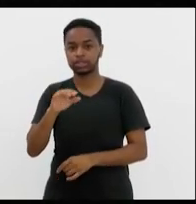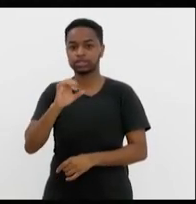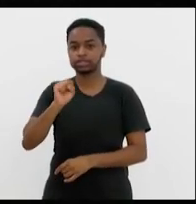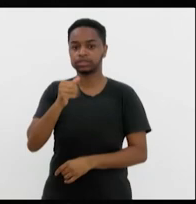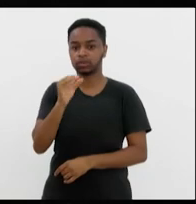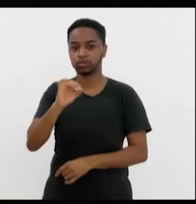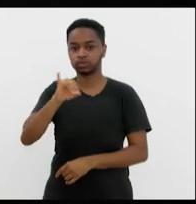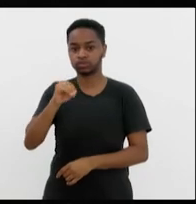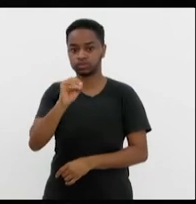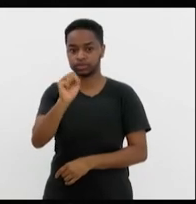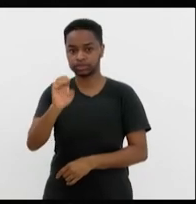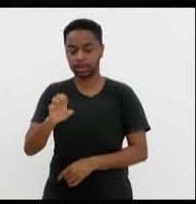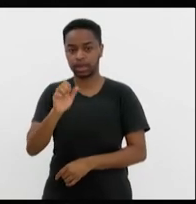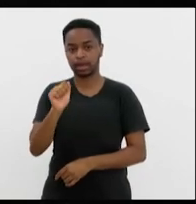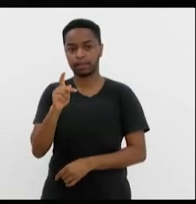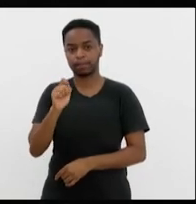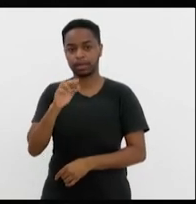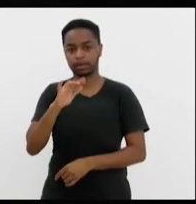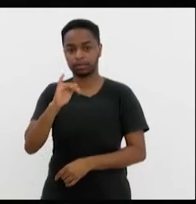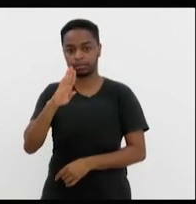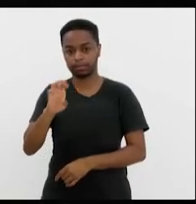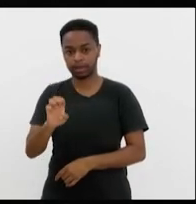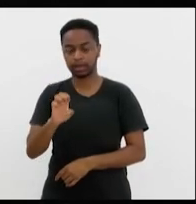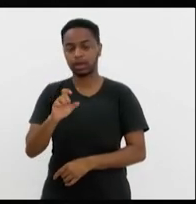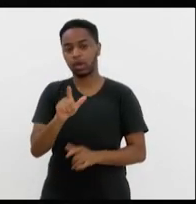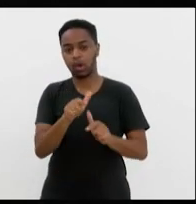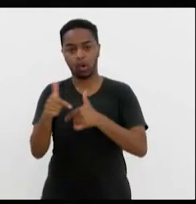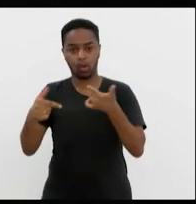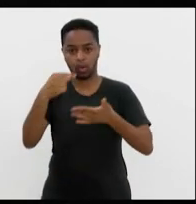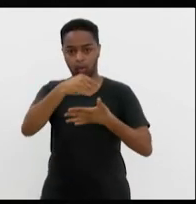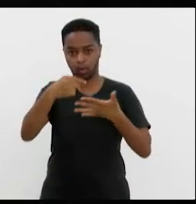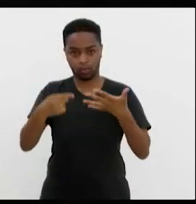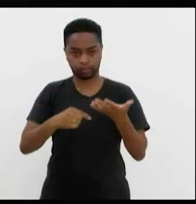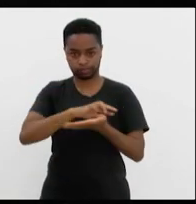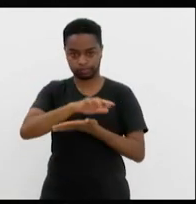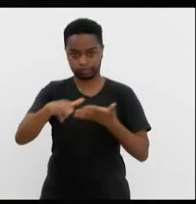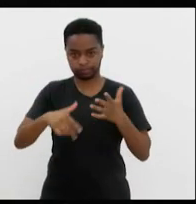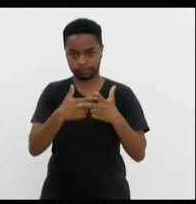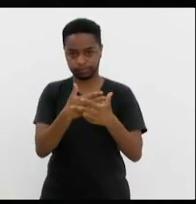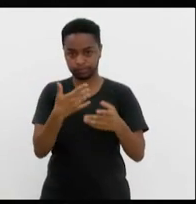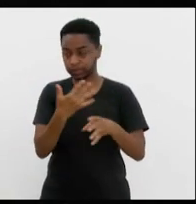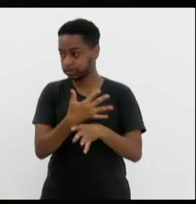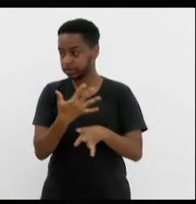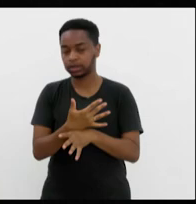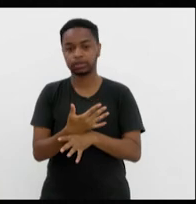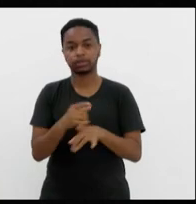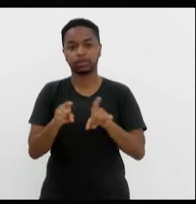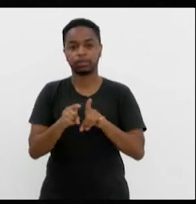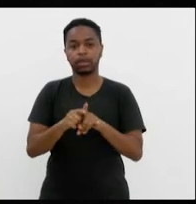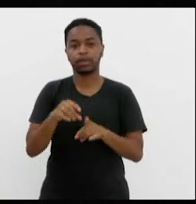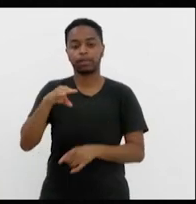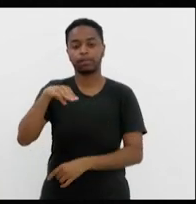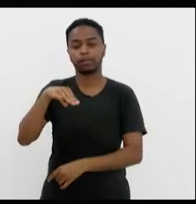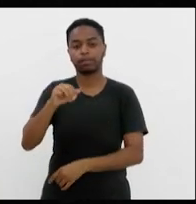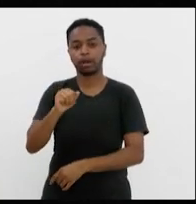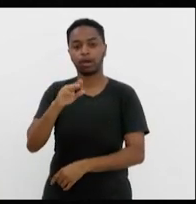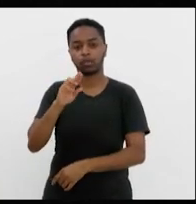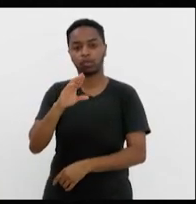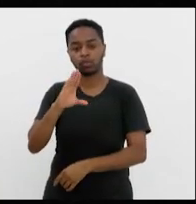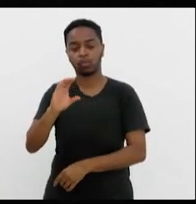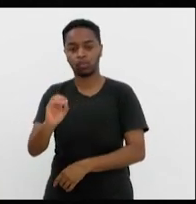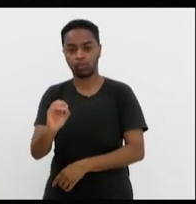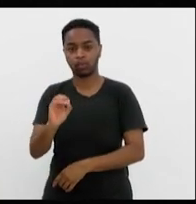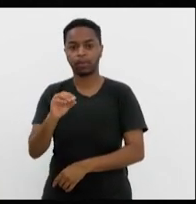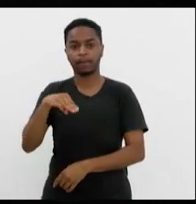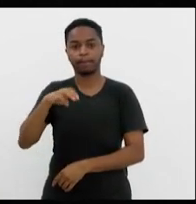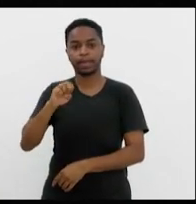Aperibé, Itaucara, Carmo, Cantagalo, São Sebastião do Alto, Cordeiro, Macuco, Sumidouro, Sapucaia,